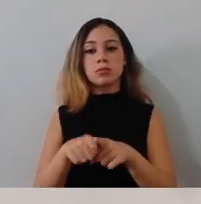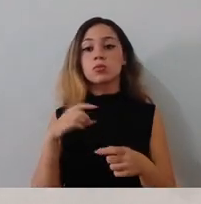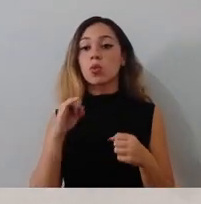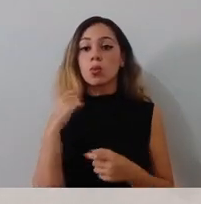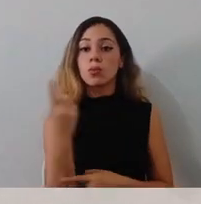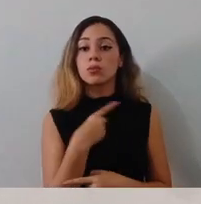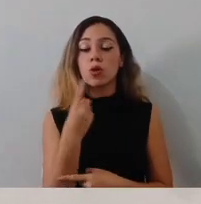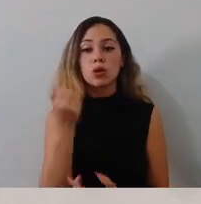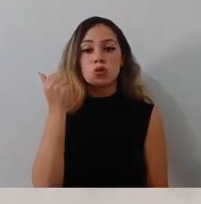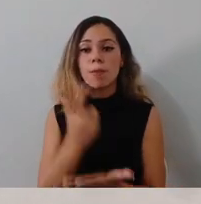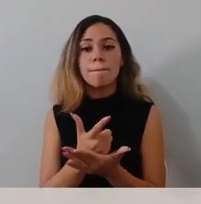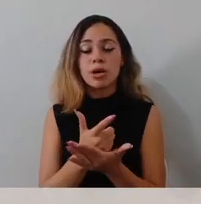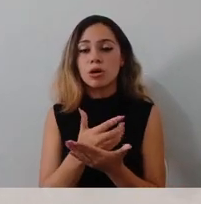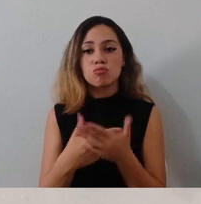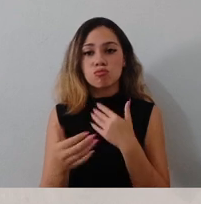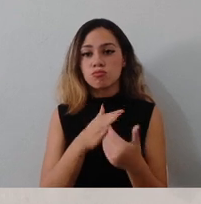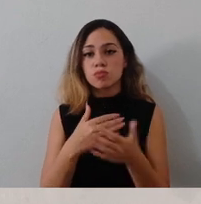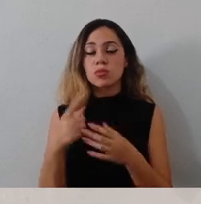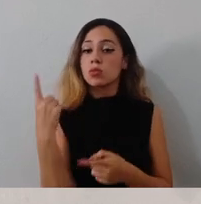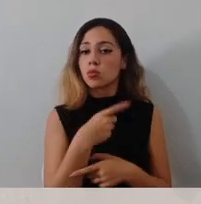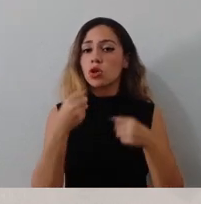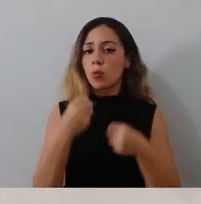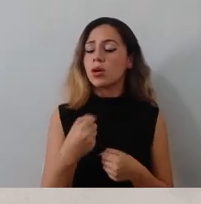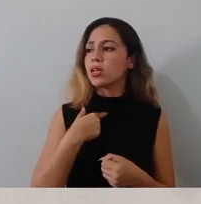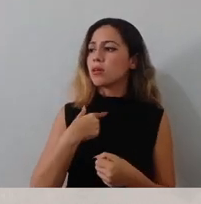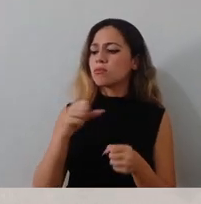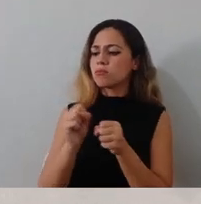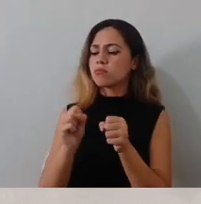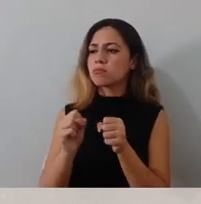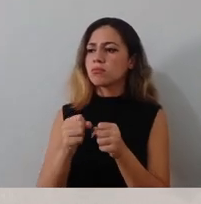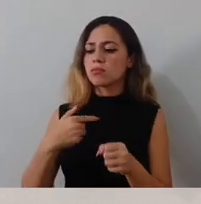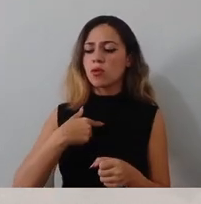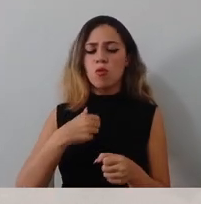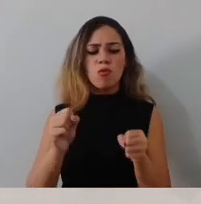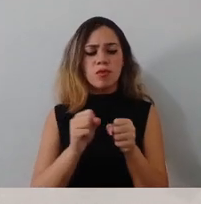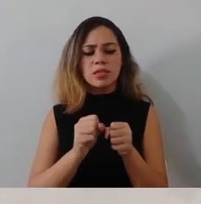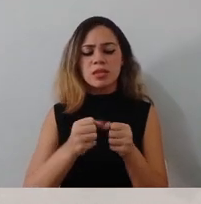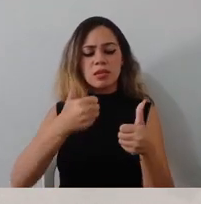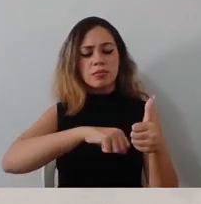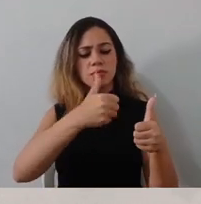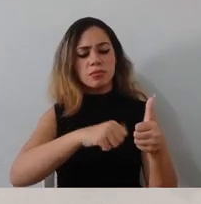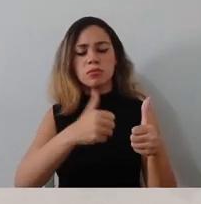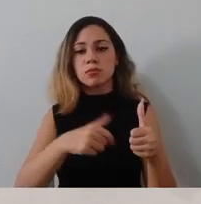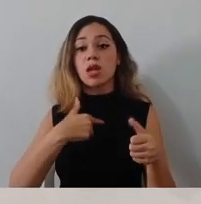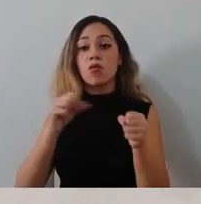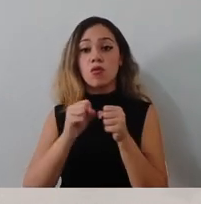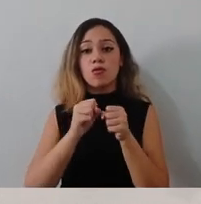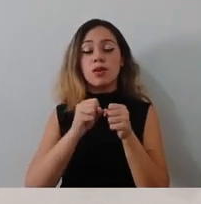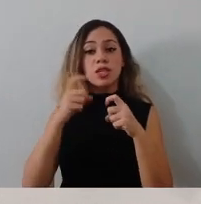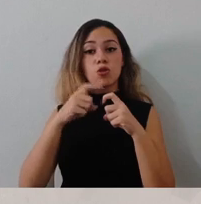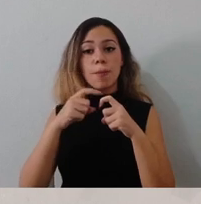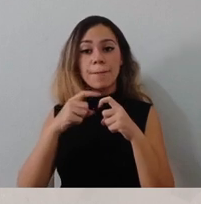nós compramos um serviço ou recebemos um serviço, nós não podemos falar, eu fui atendida, não fui atendida. Vou fazer